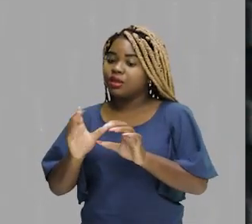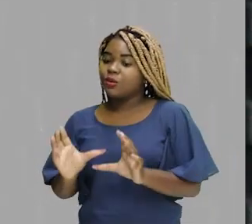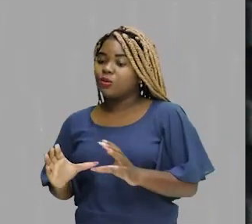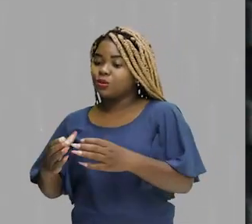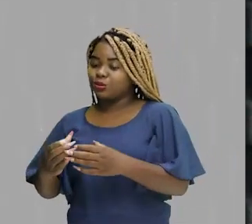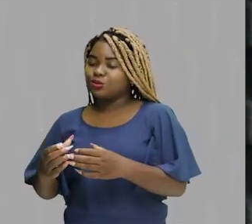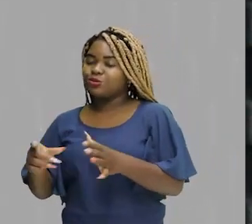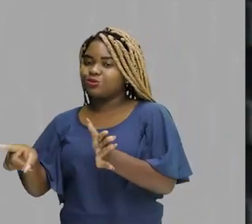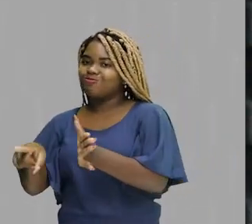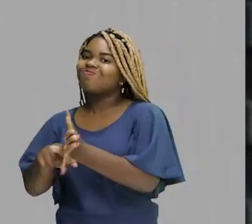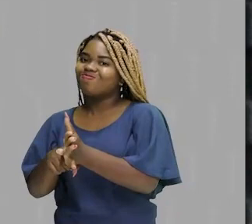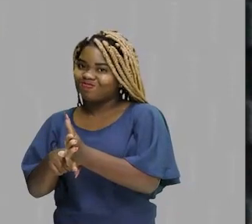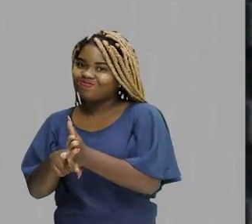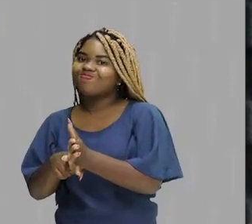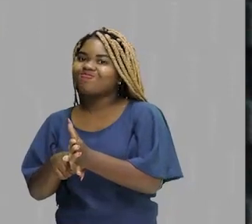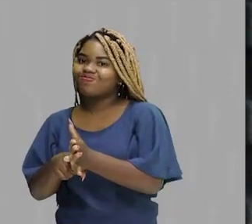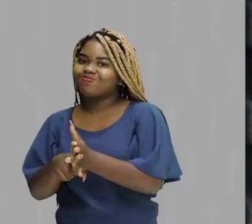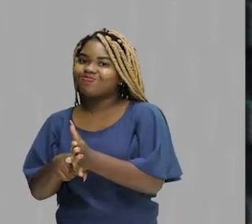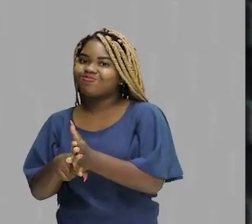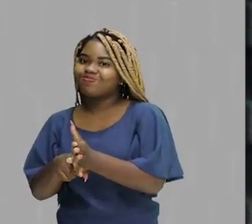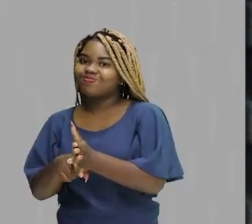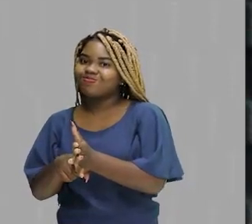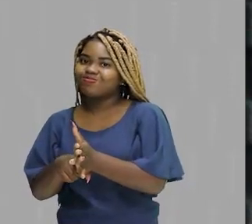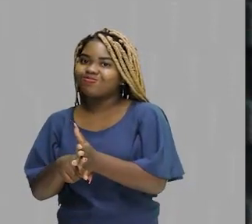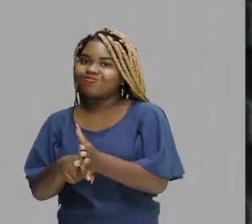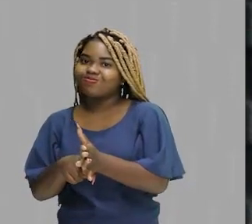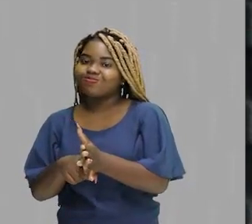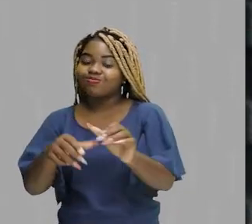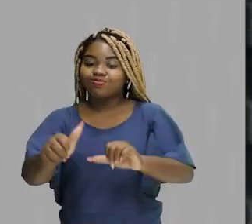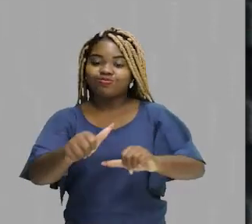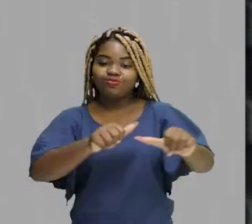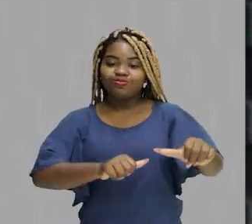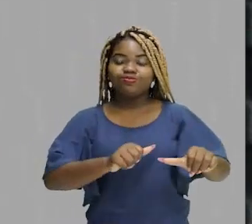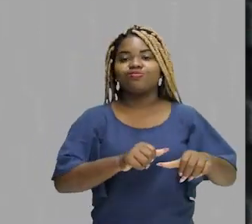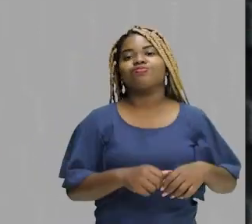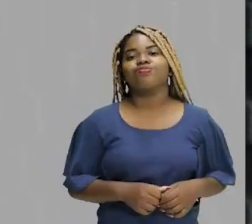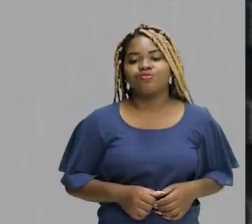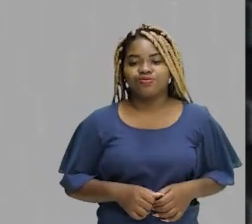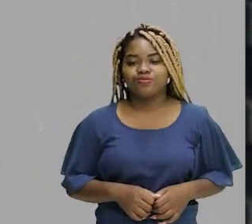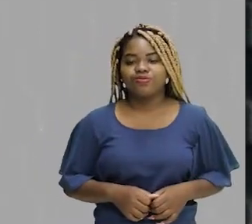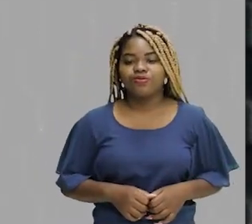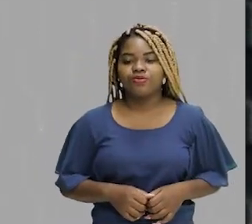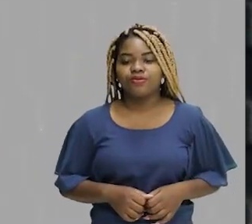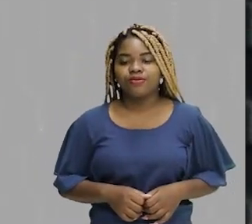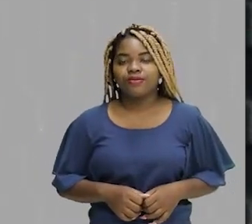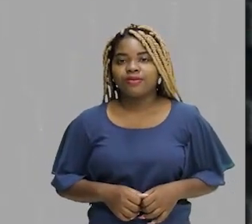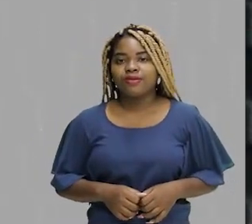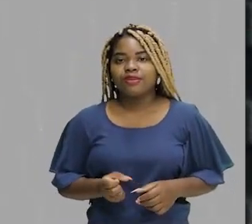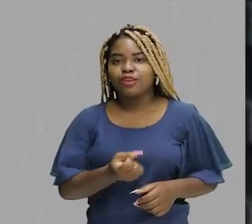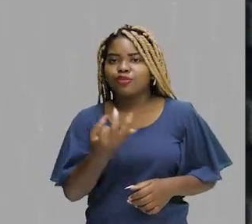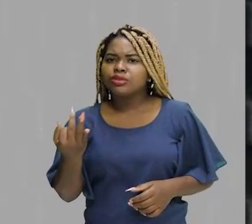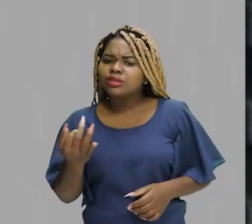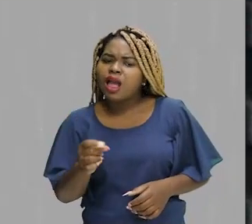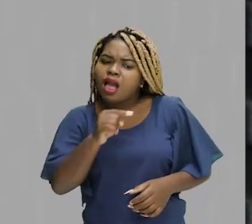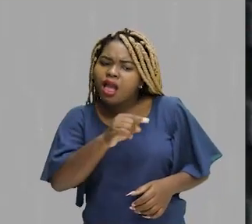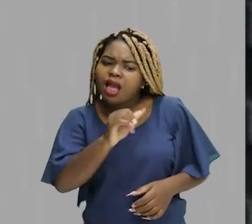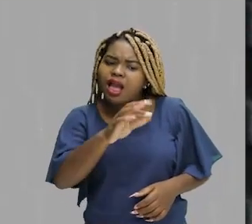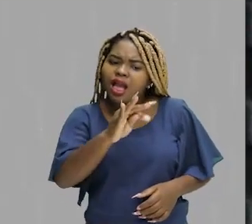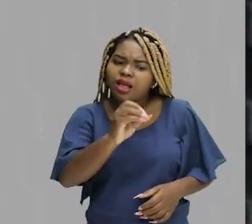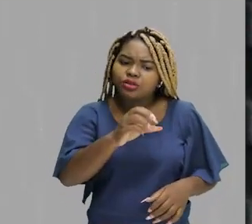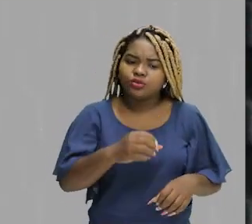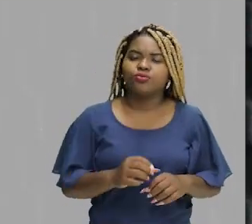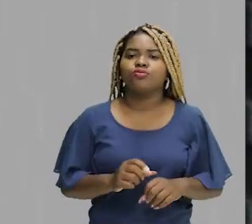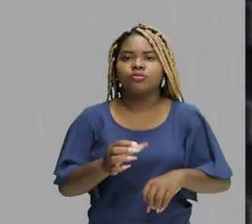grupo negativo. Lembrando que índice é aquele número que vai indicar a quantidade daquele átomo ou